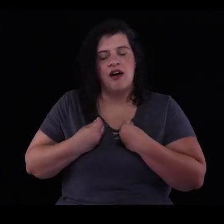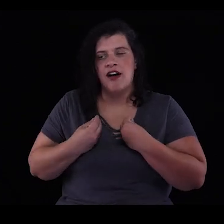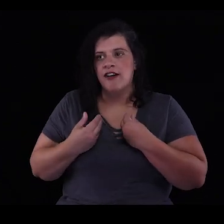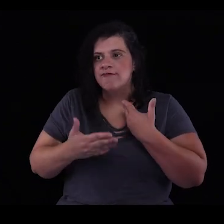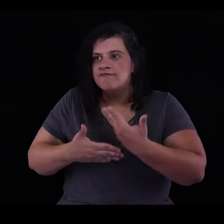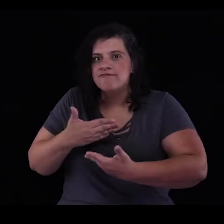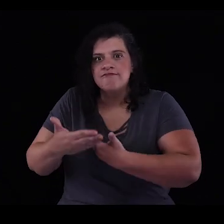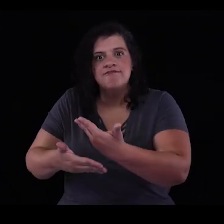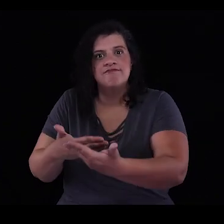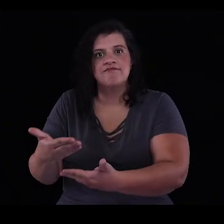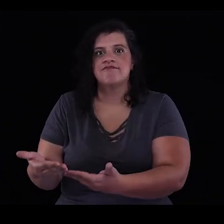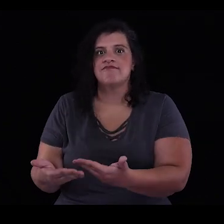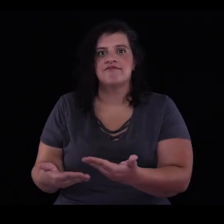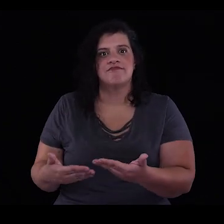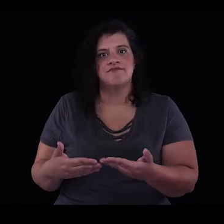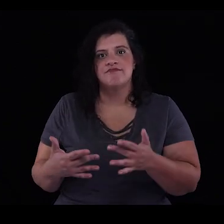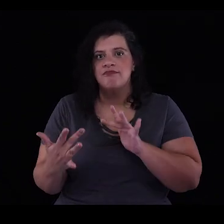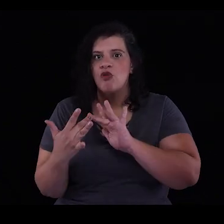uma